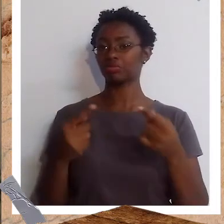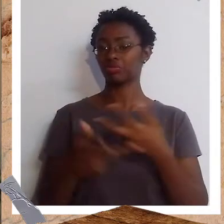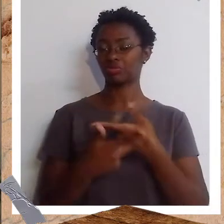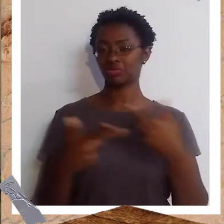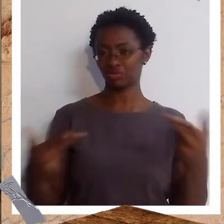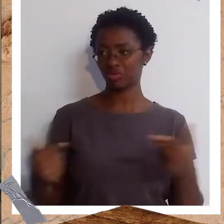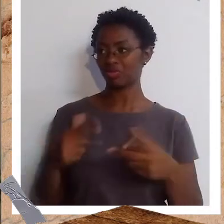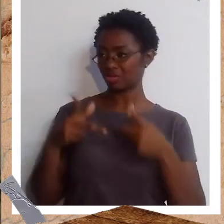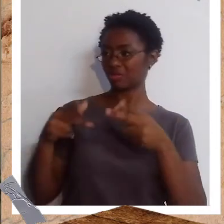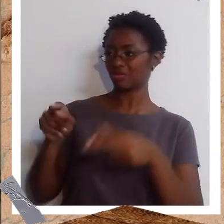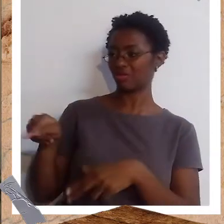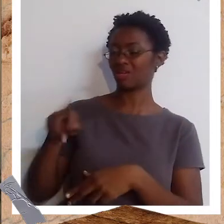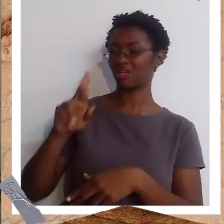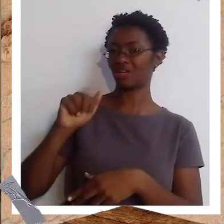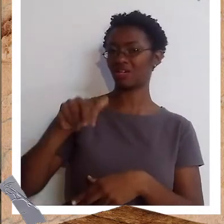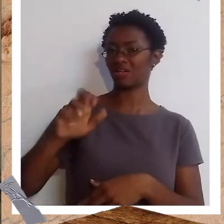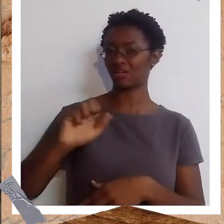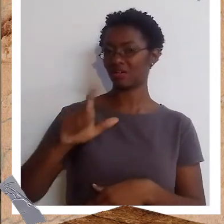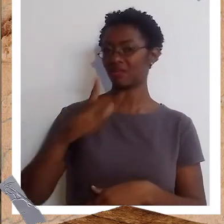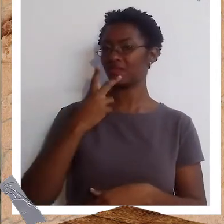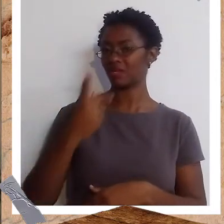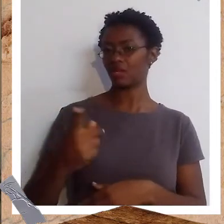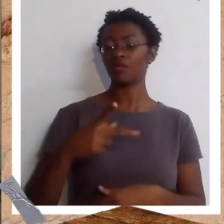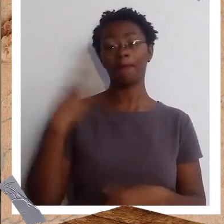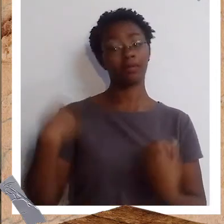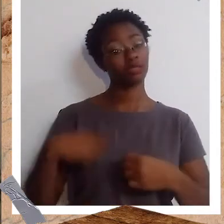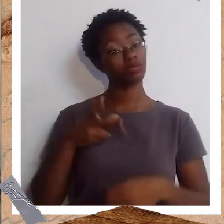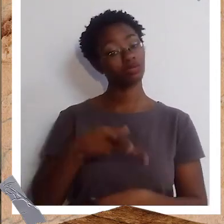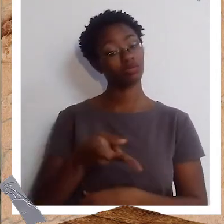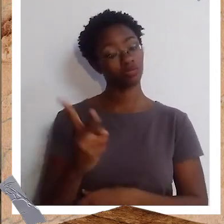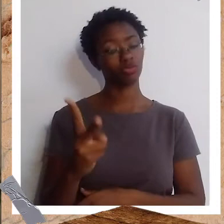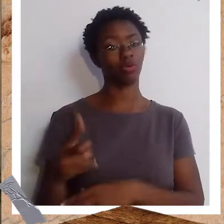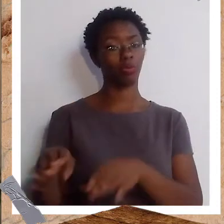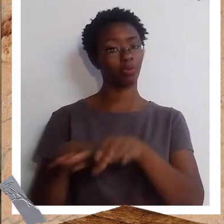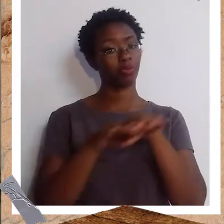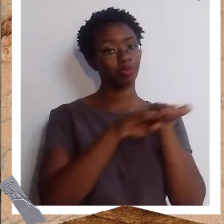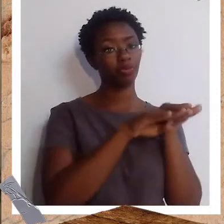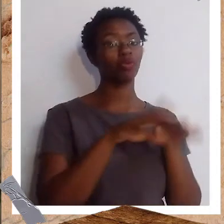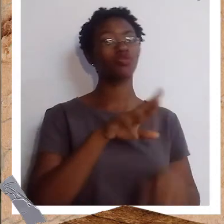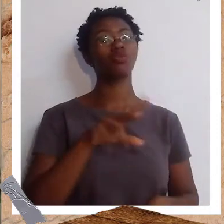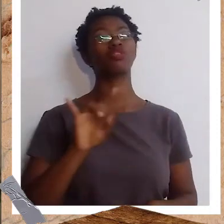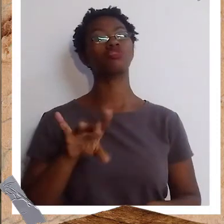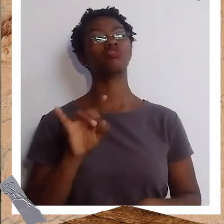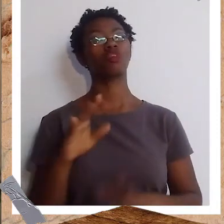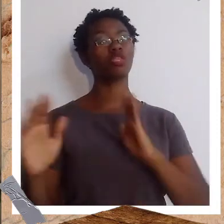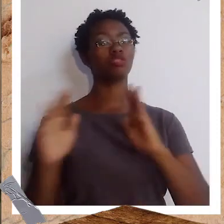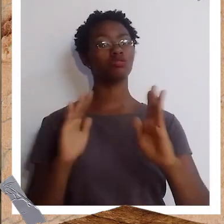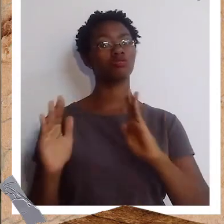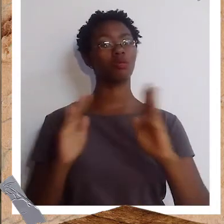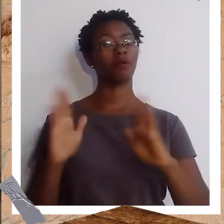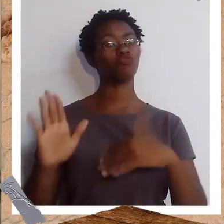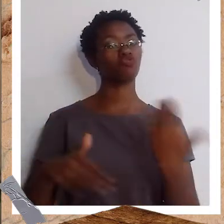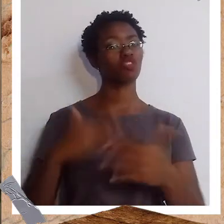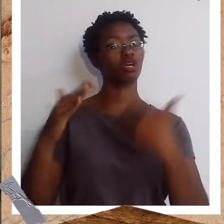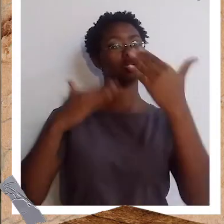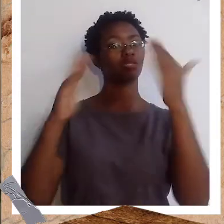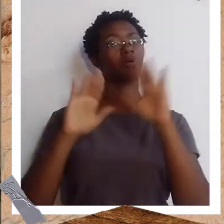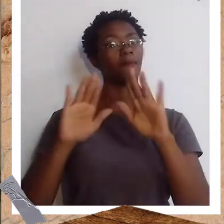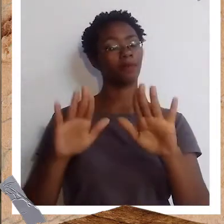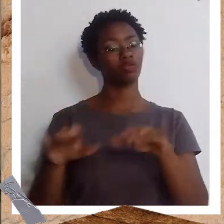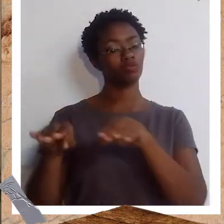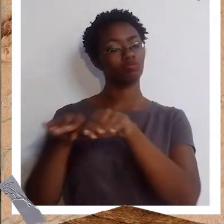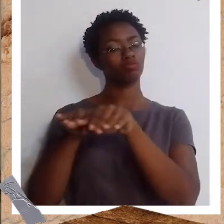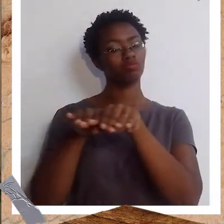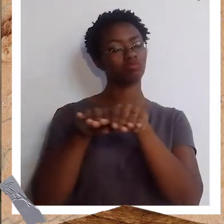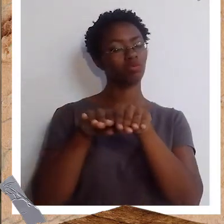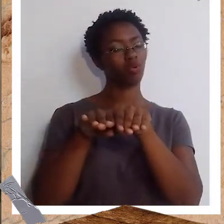está aqui trazendo, da necessidade de que isso se transforme em permanência, né, que não fique nesse momento de crescimento, mas que se estabilize